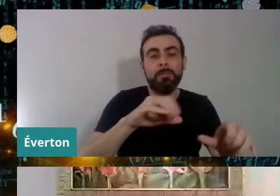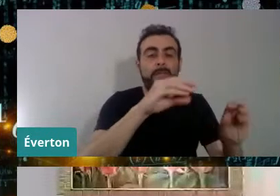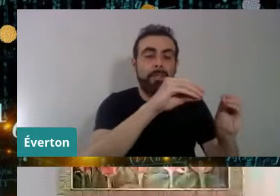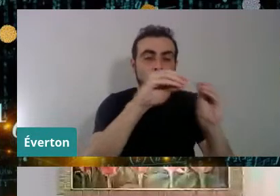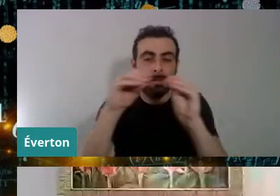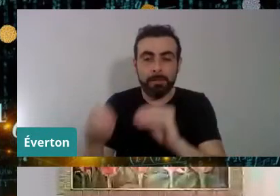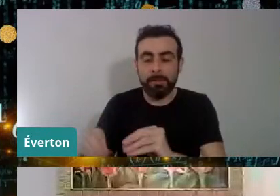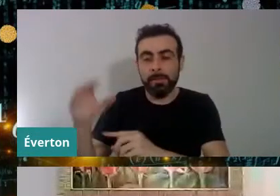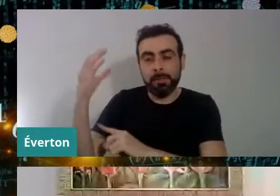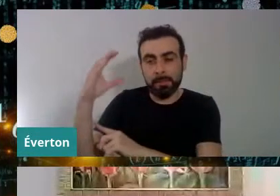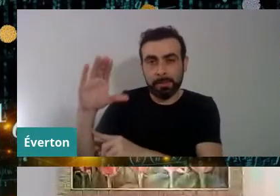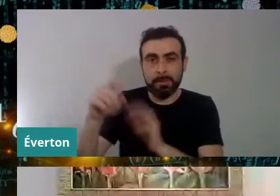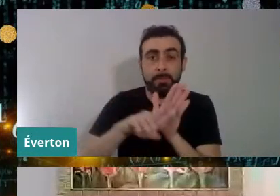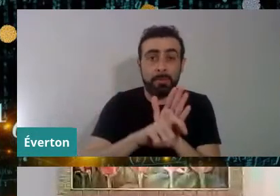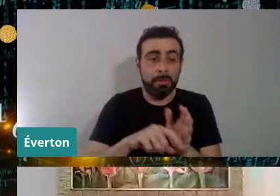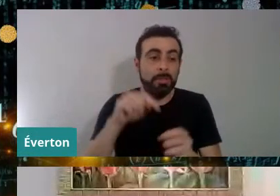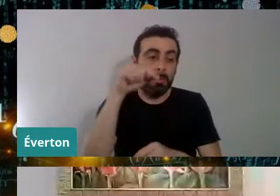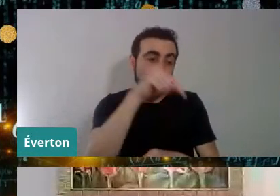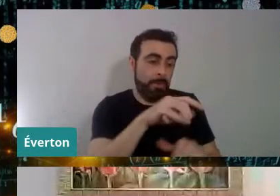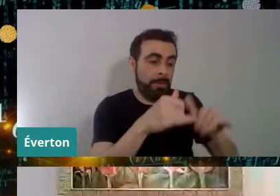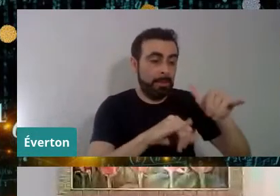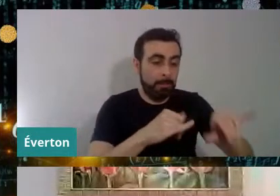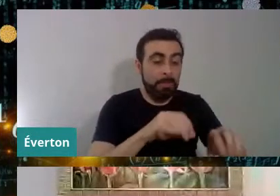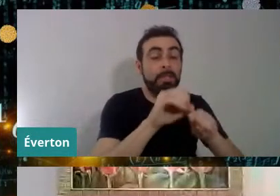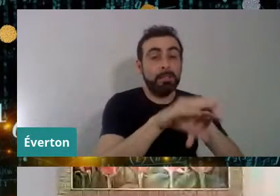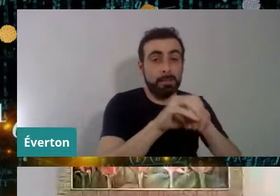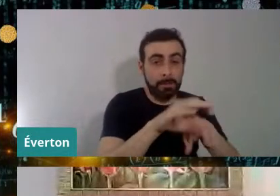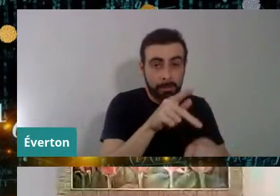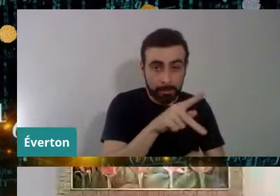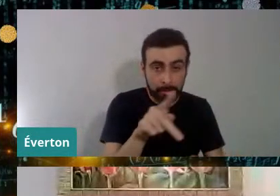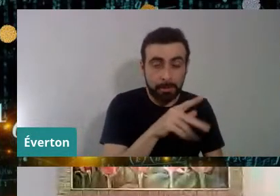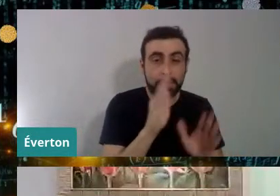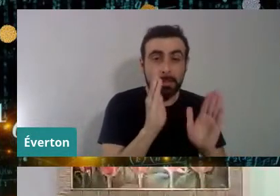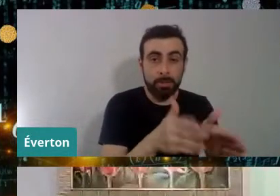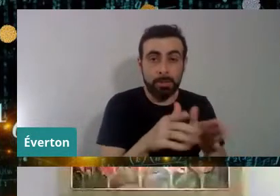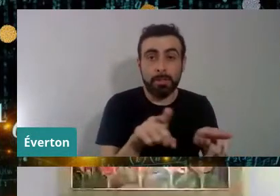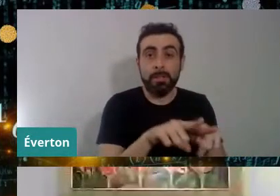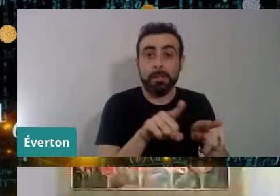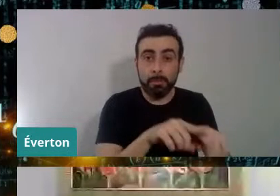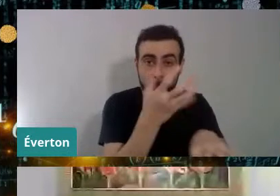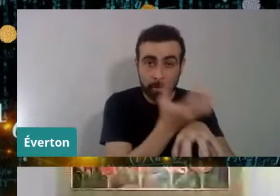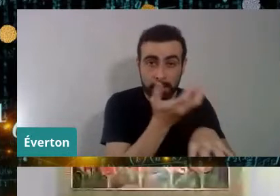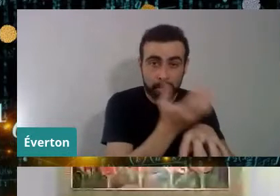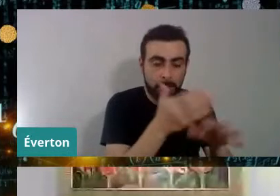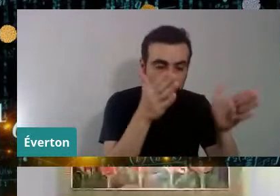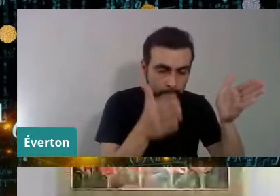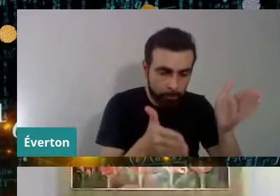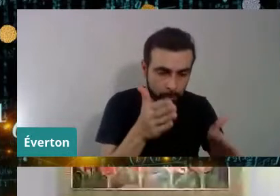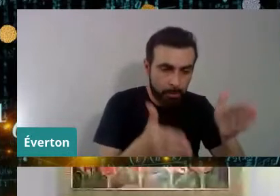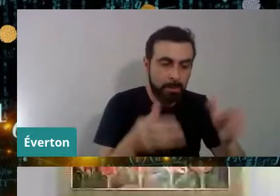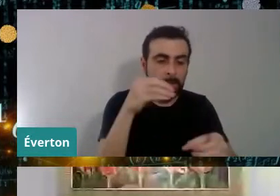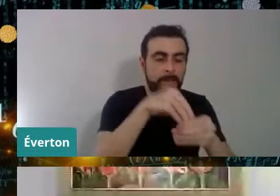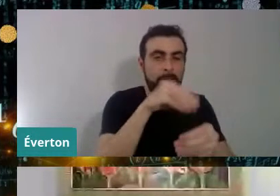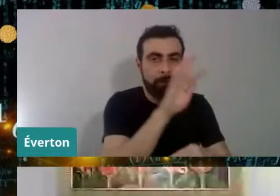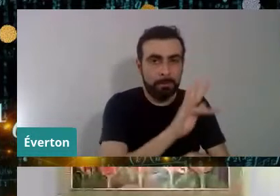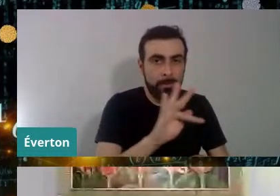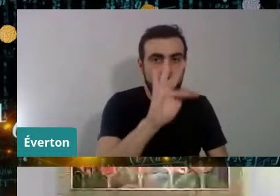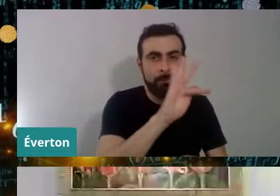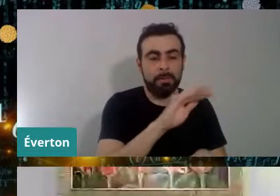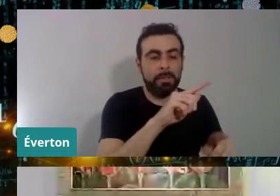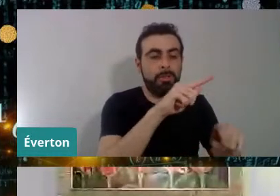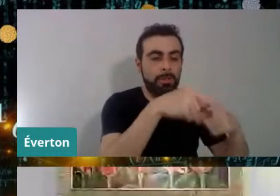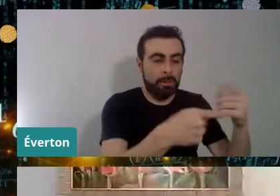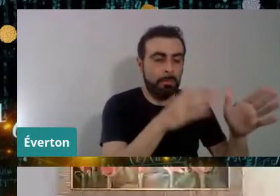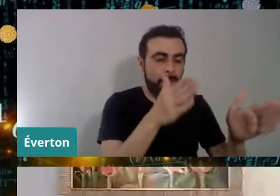tive a oportunidade de ministrar aulas de química, ministrei aulas de química durante um tempo na faculdade. Aí